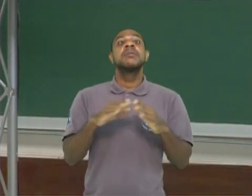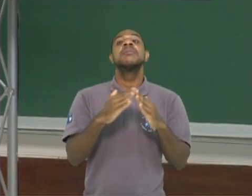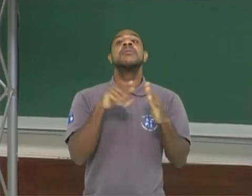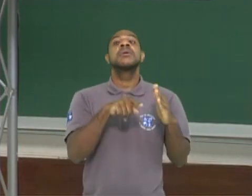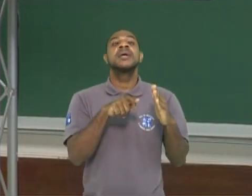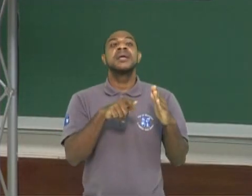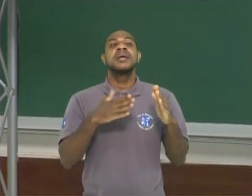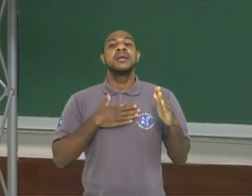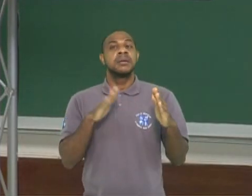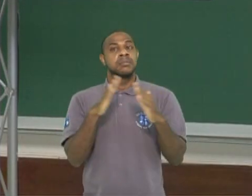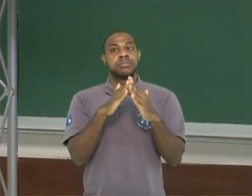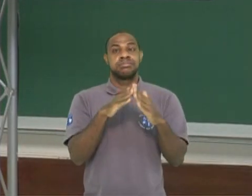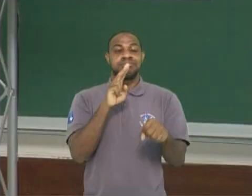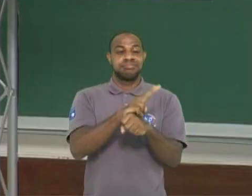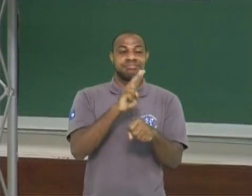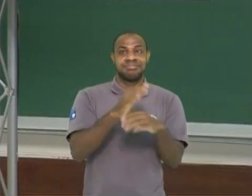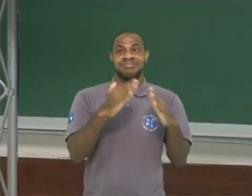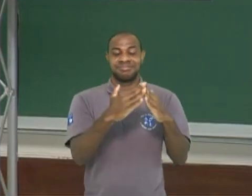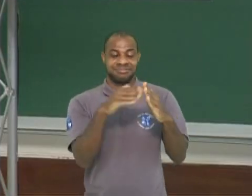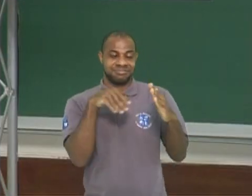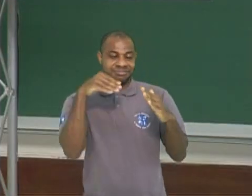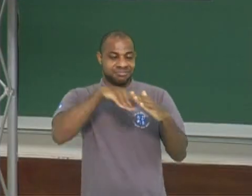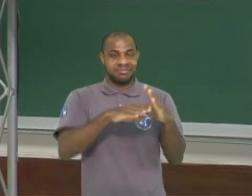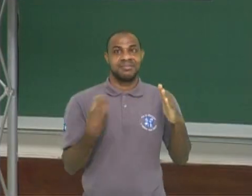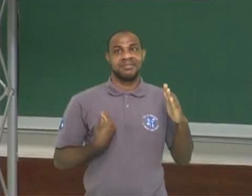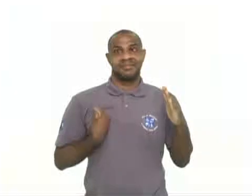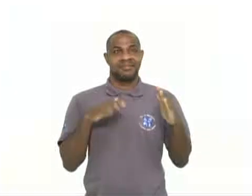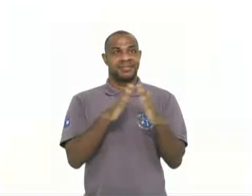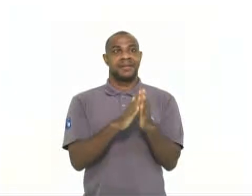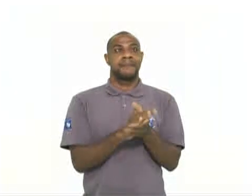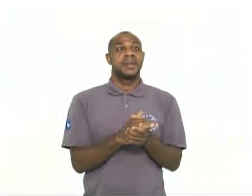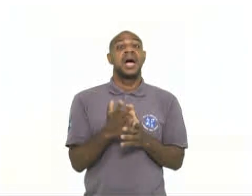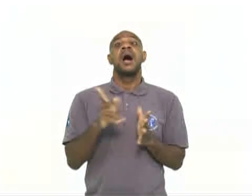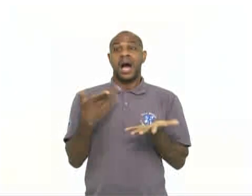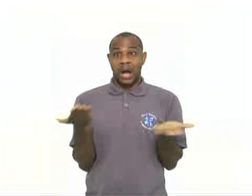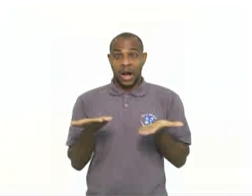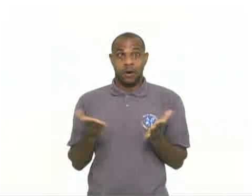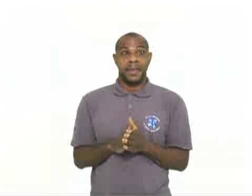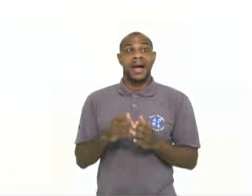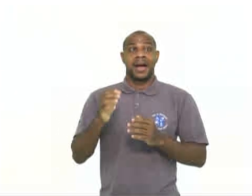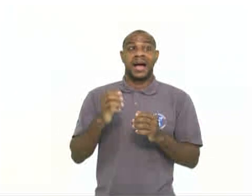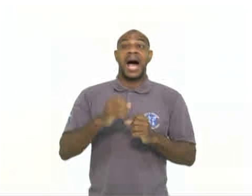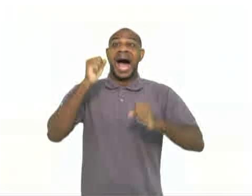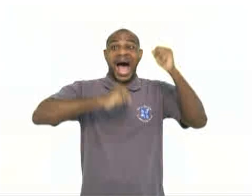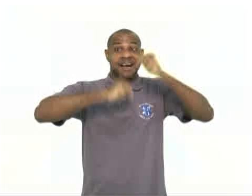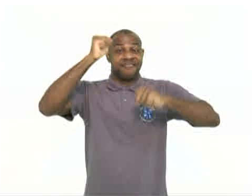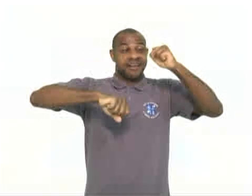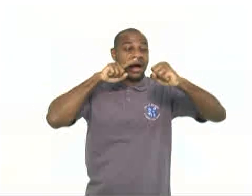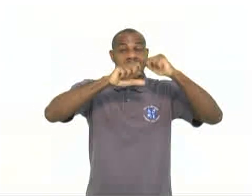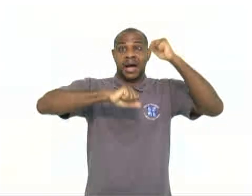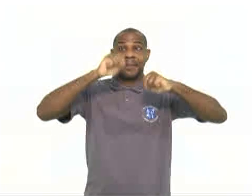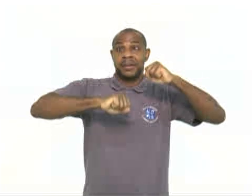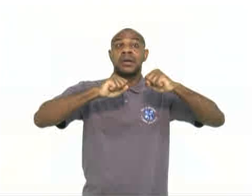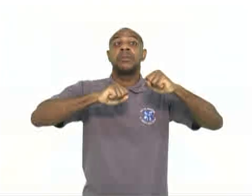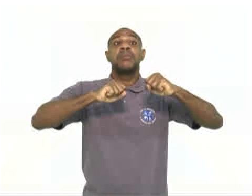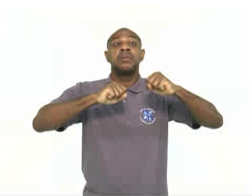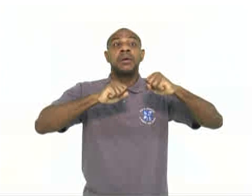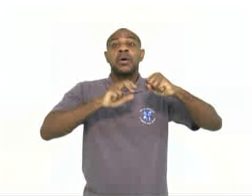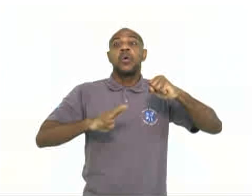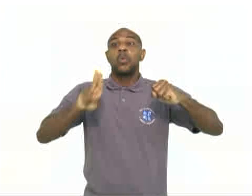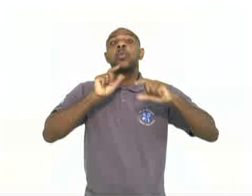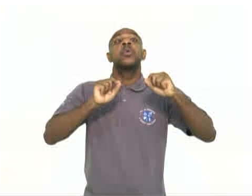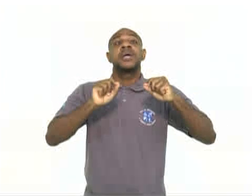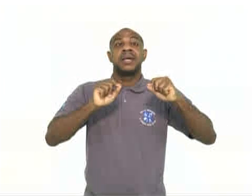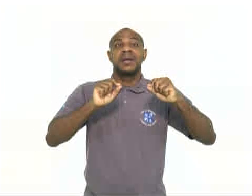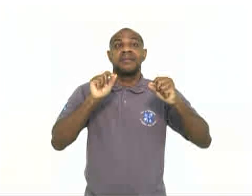oferecer abrigo e conforto. Então, vamos ver lá, né? As fábricas, elas têm a função de